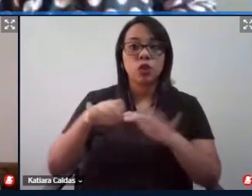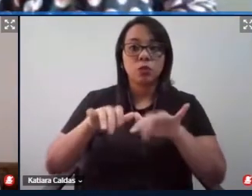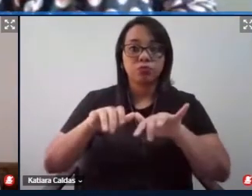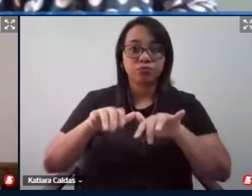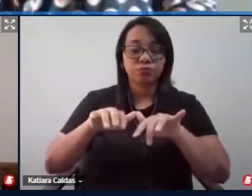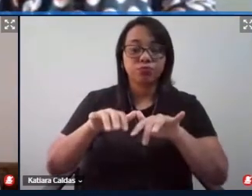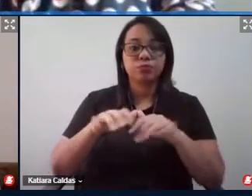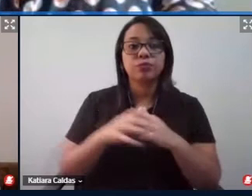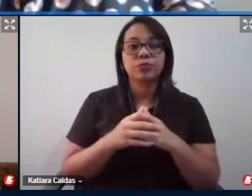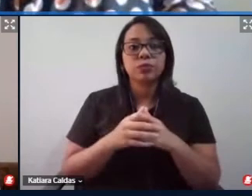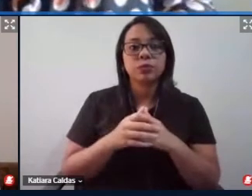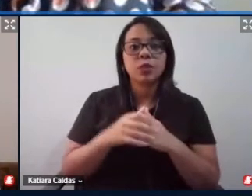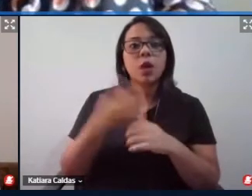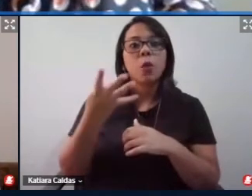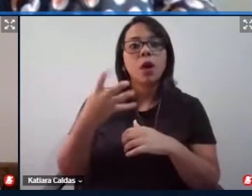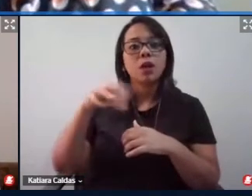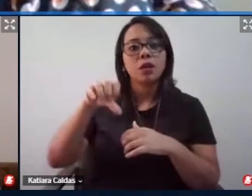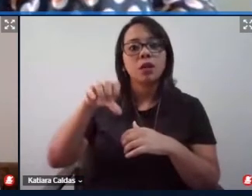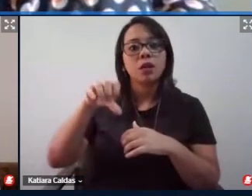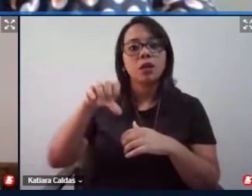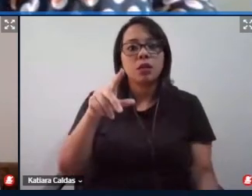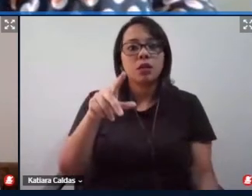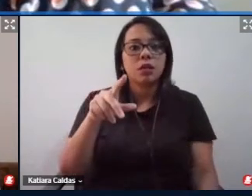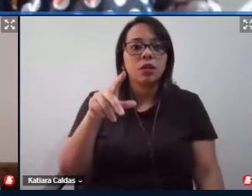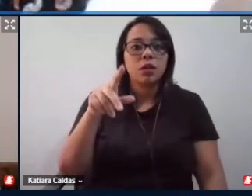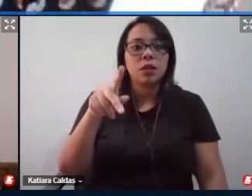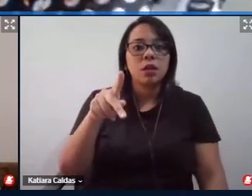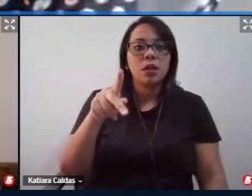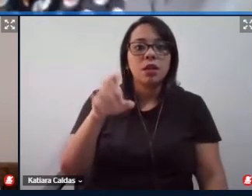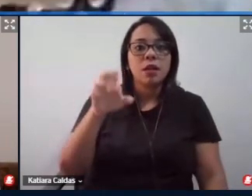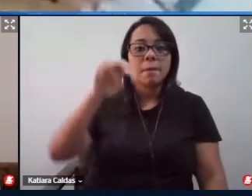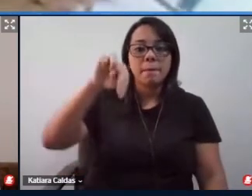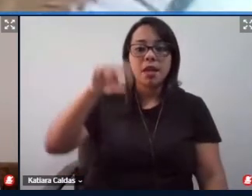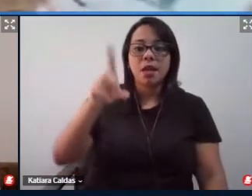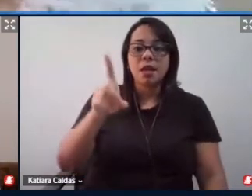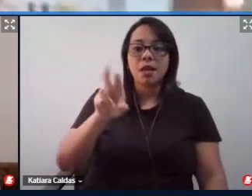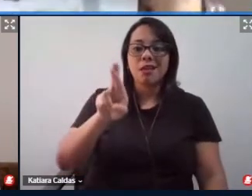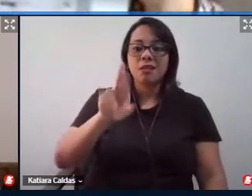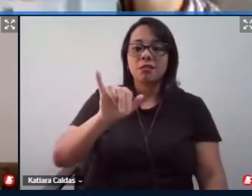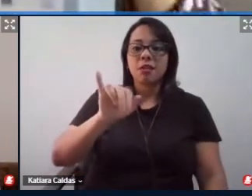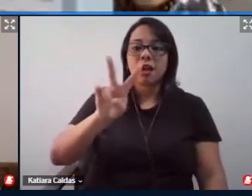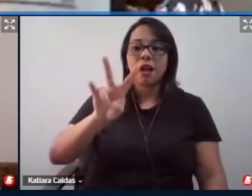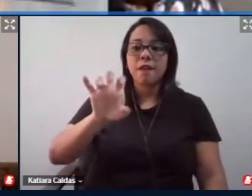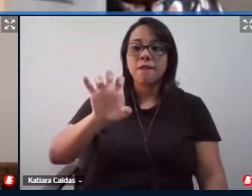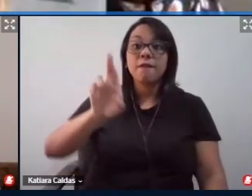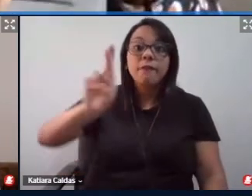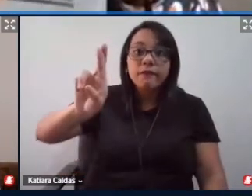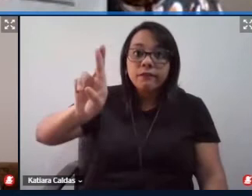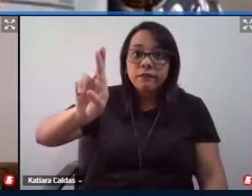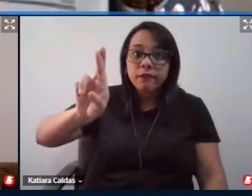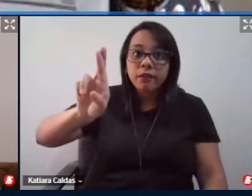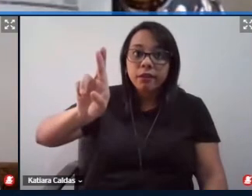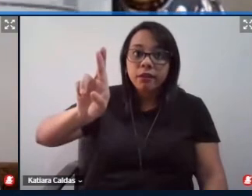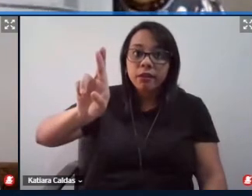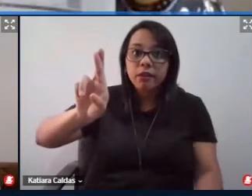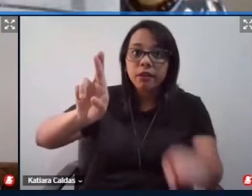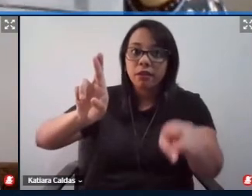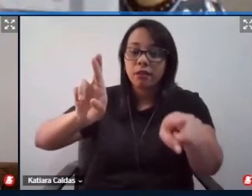tu escreve na 49 pendriver com R, tá? E a mesma forma ele está no glossário,